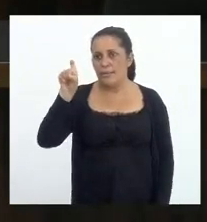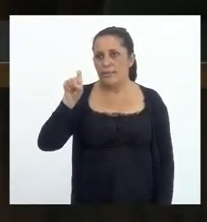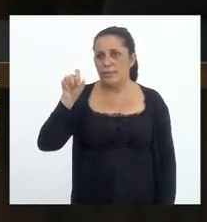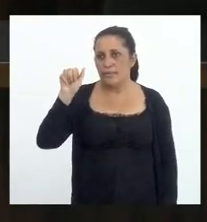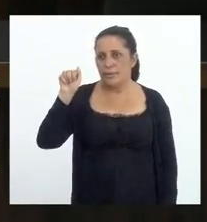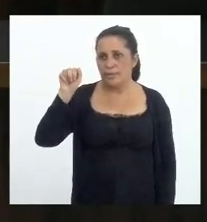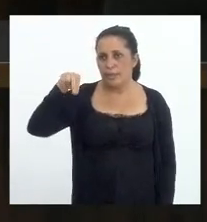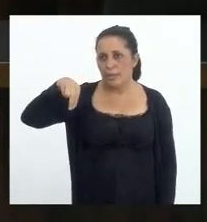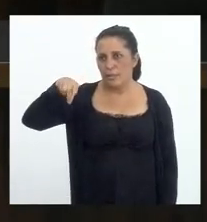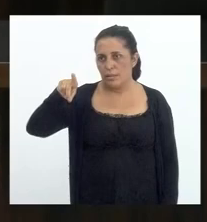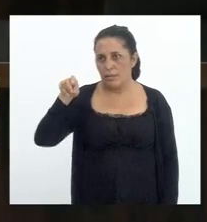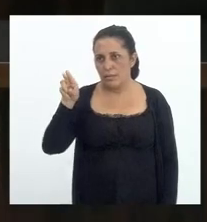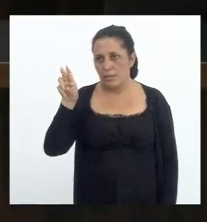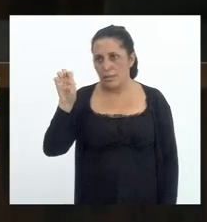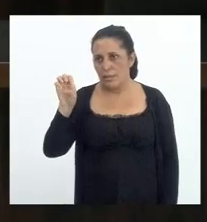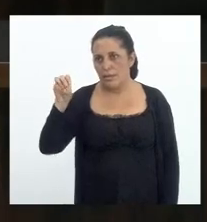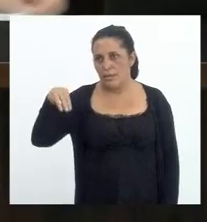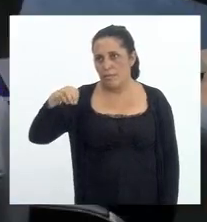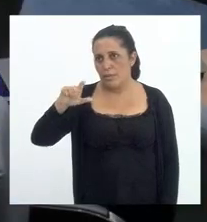por favor.